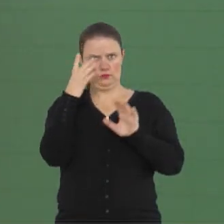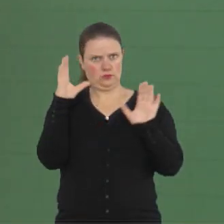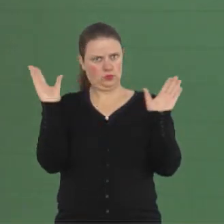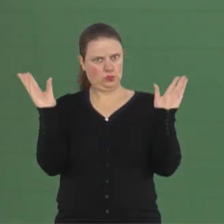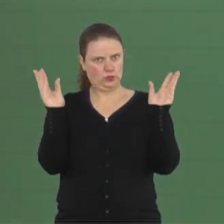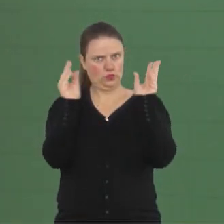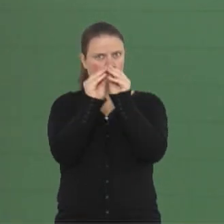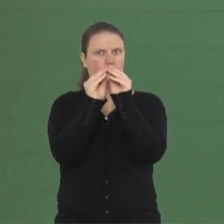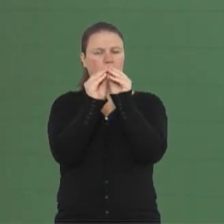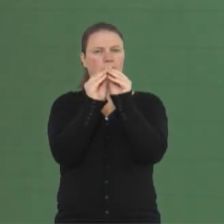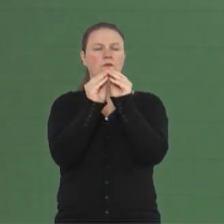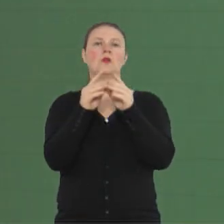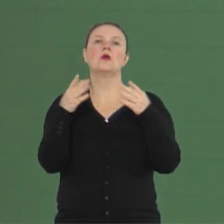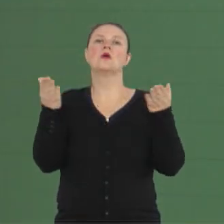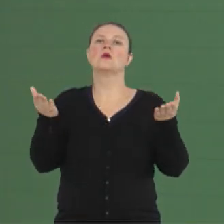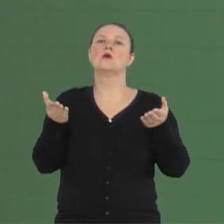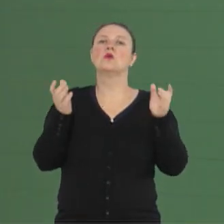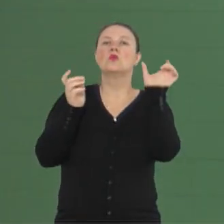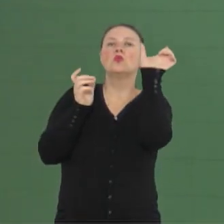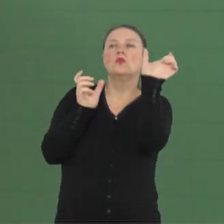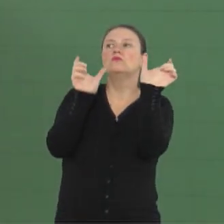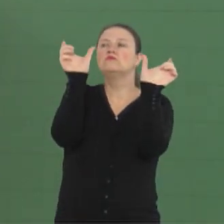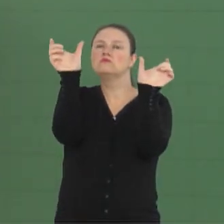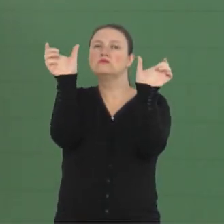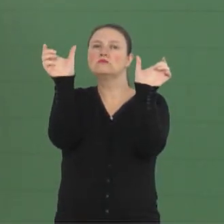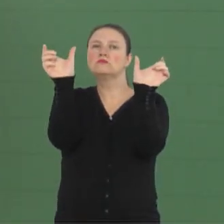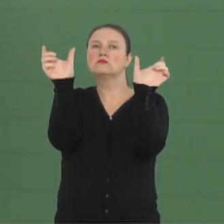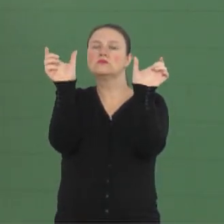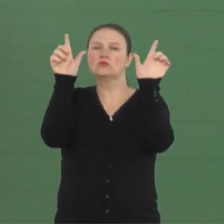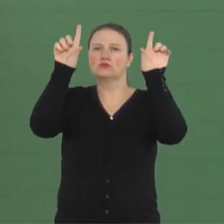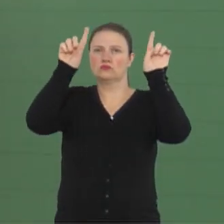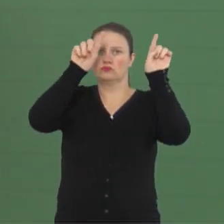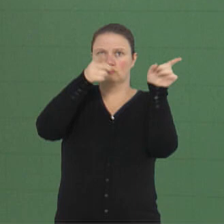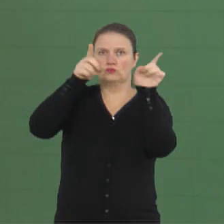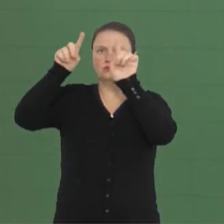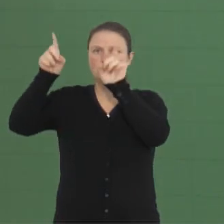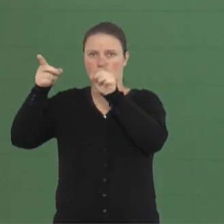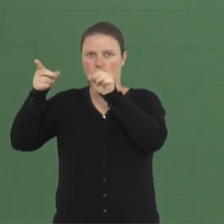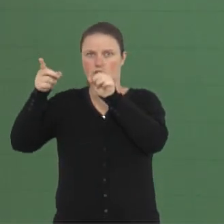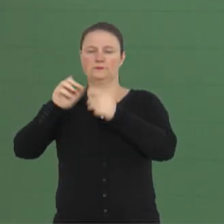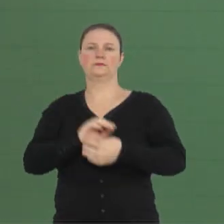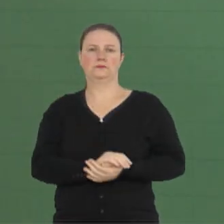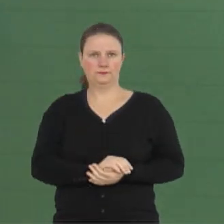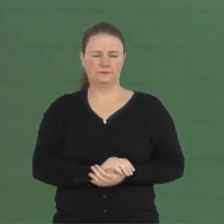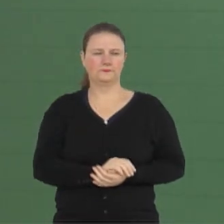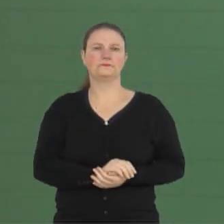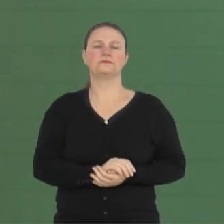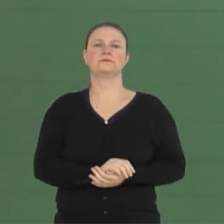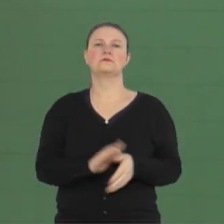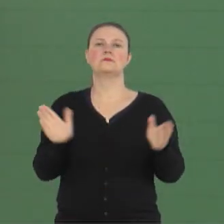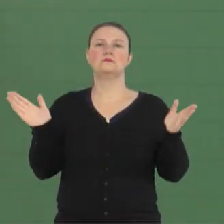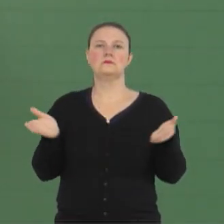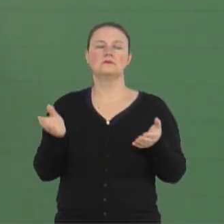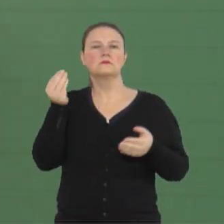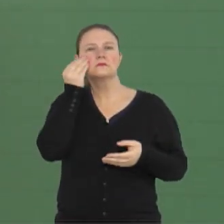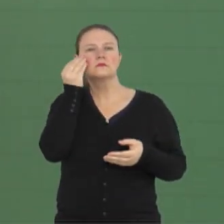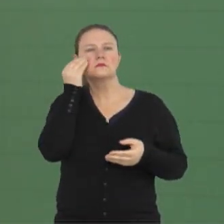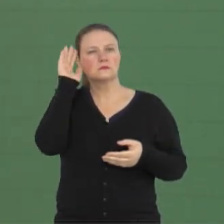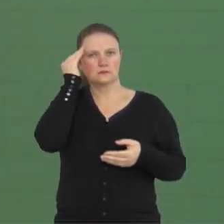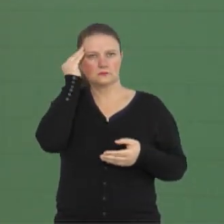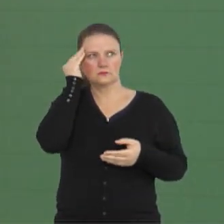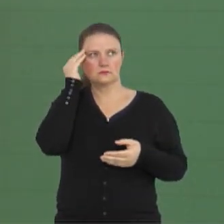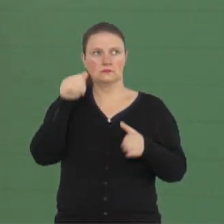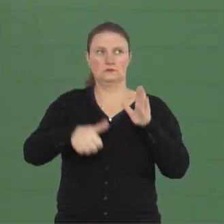todas essas operações estão dentro da expressão, ok? Vamos tentar entender